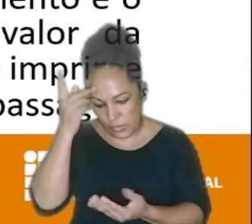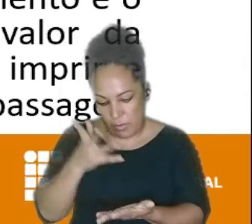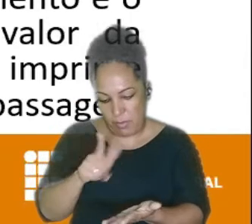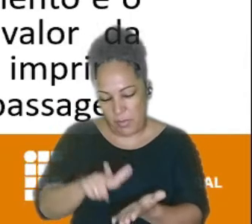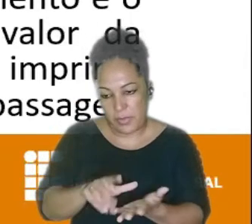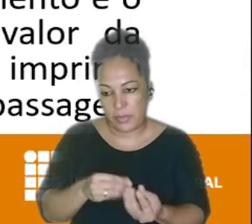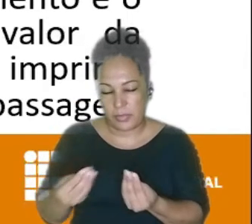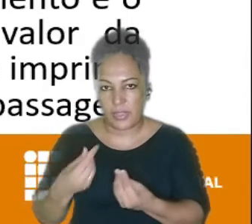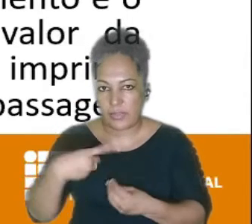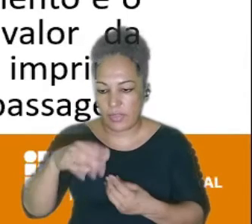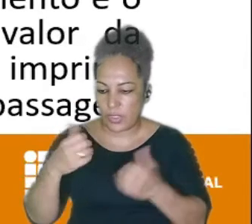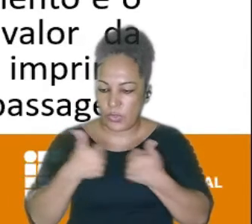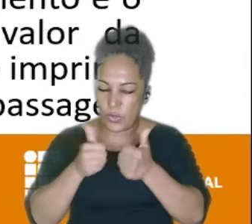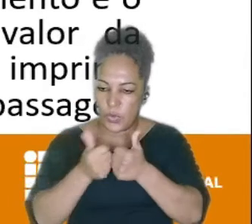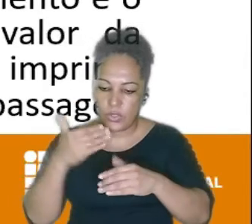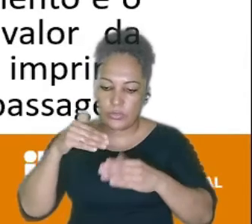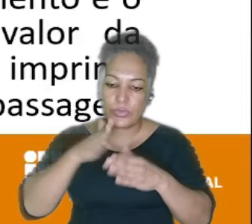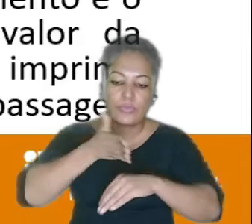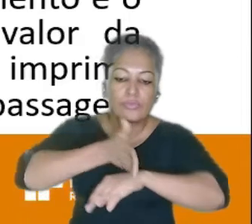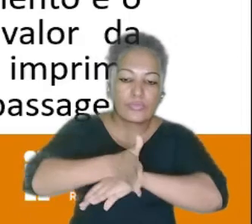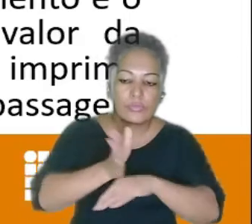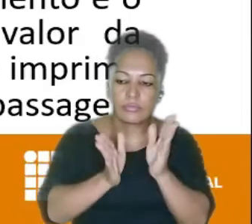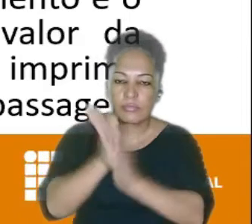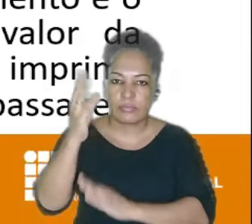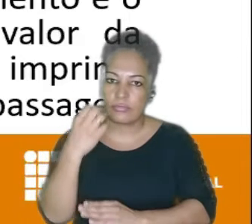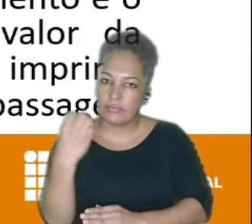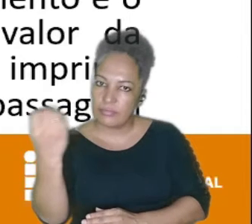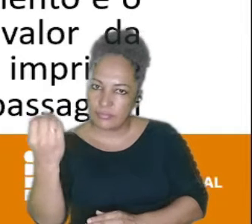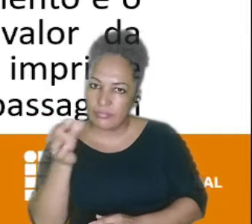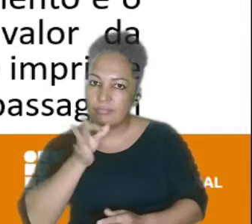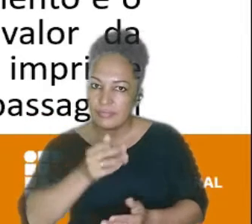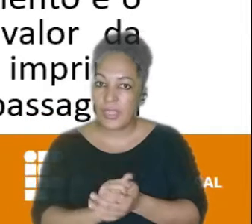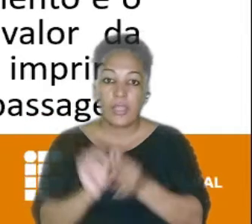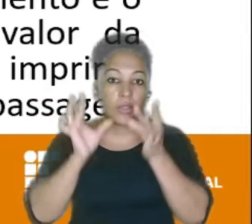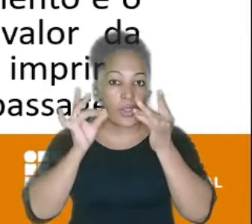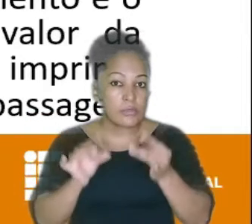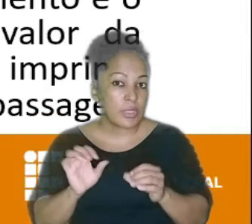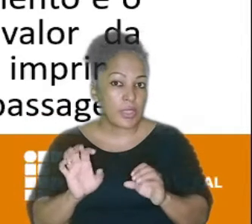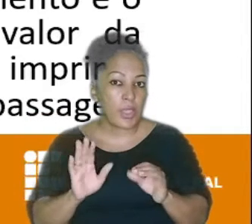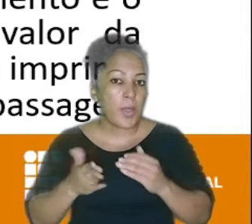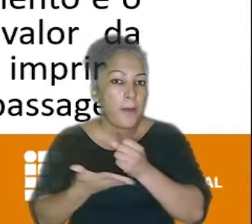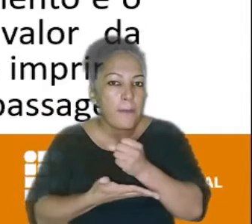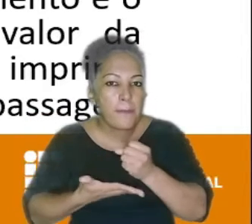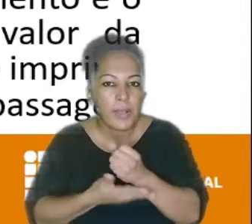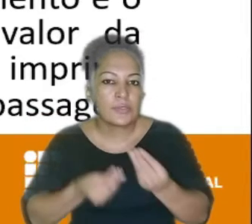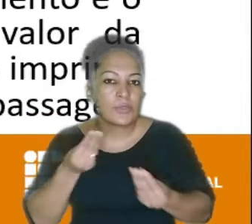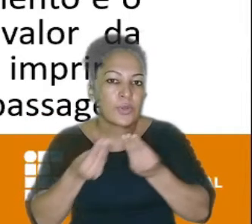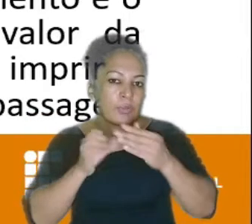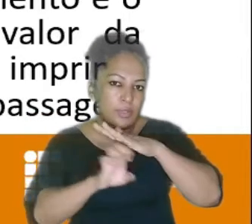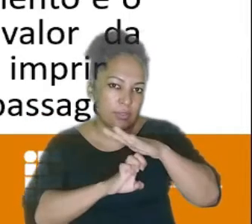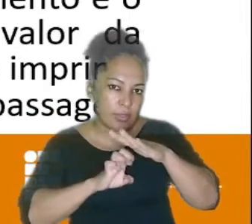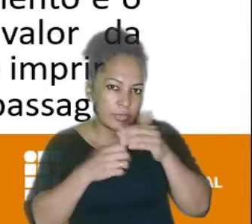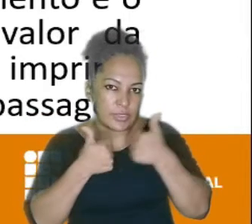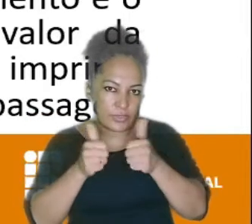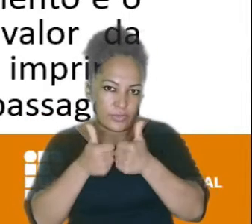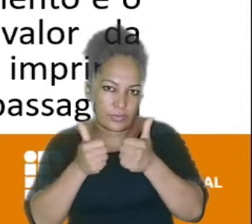passageiro pega a sua passagem e embarca no ônibus. Top, né? Expliquei aqui o básico de como é que funciona